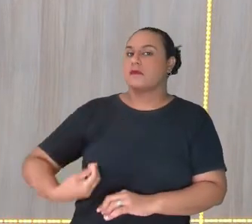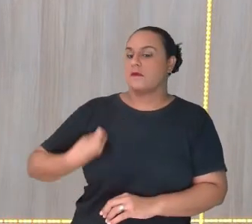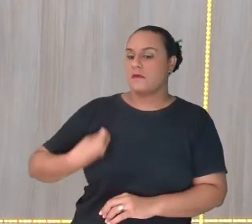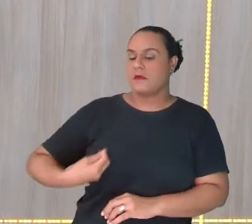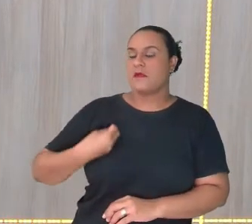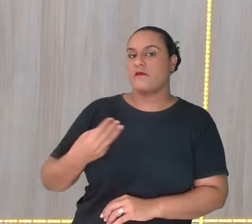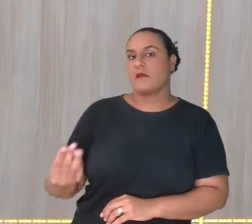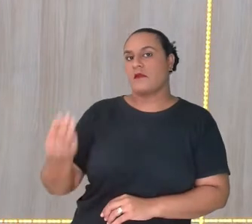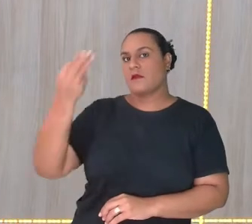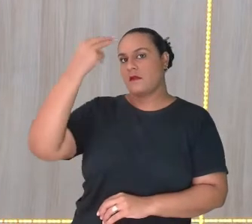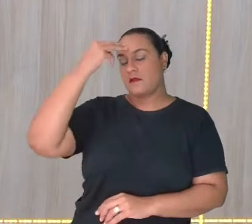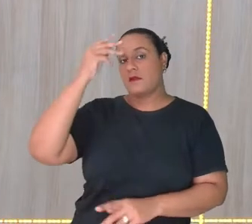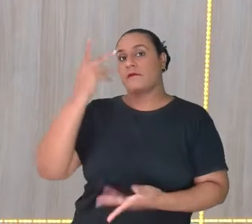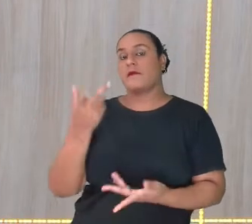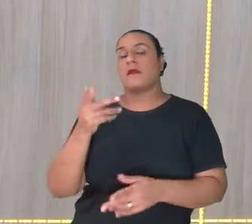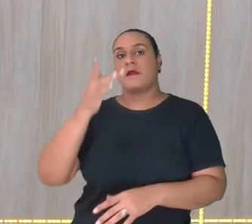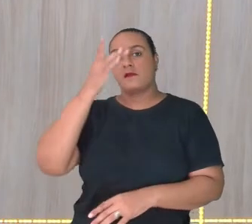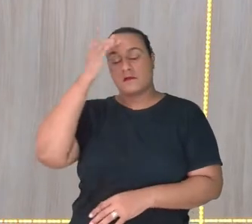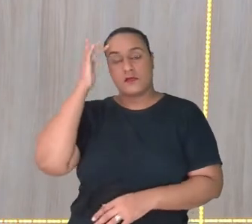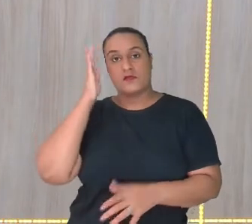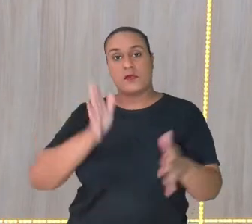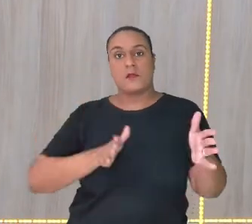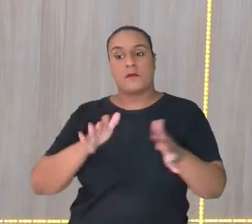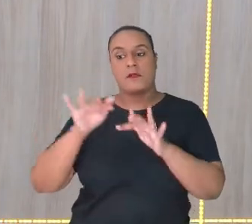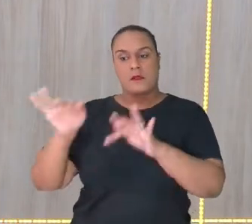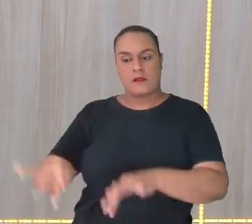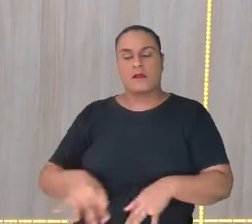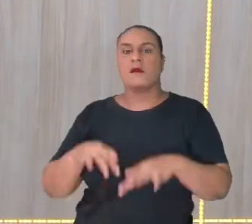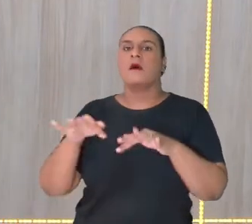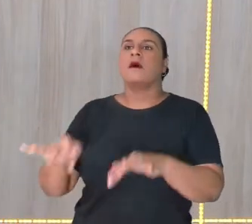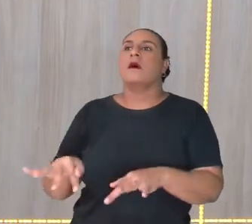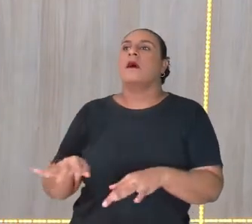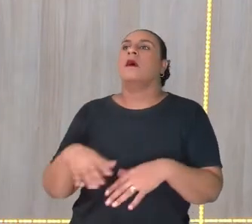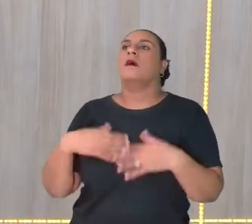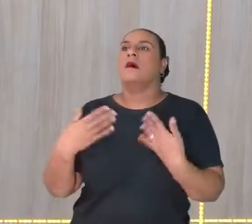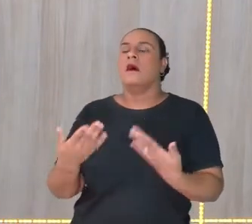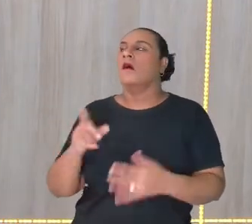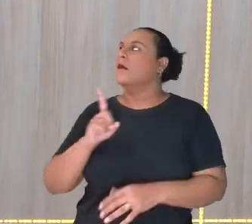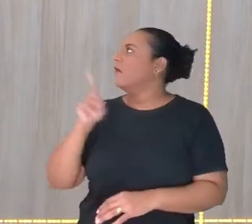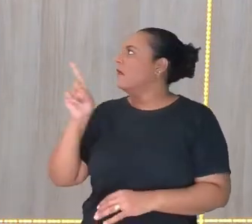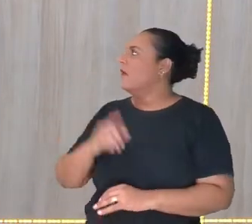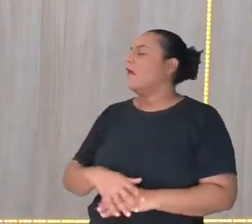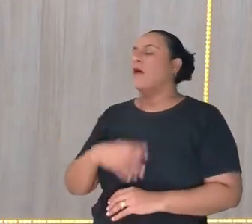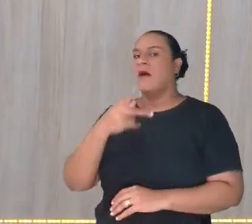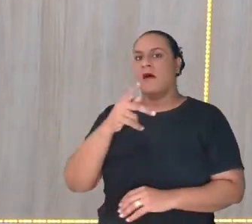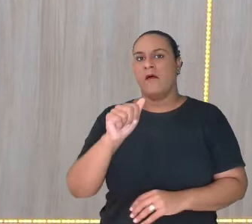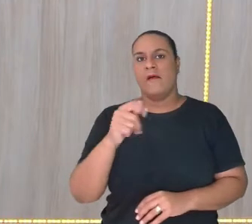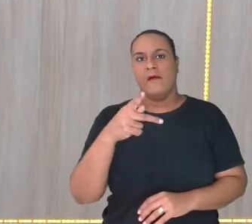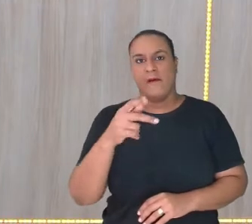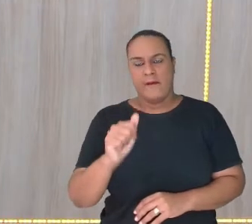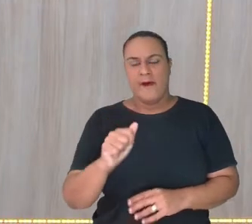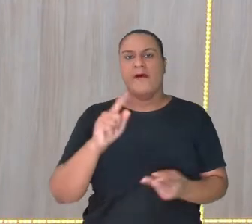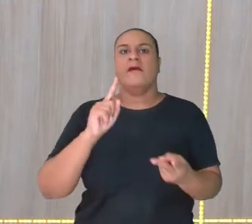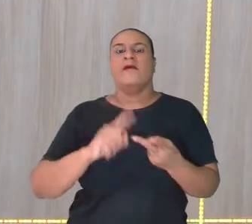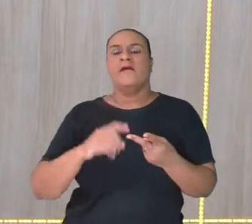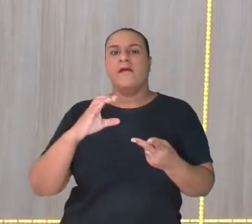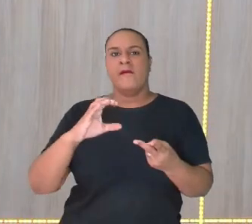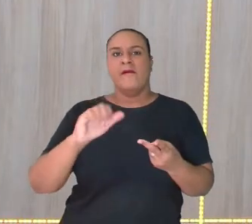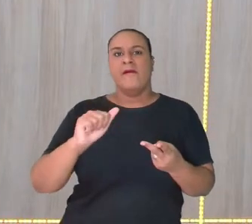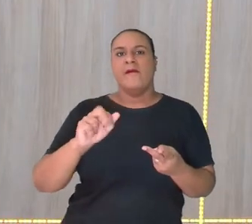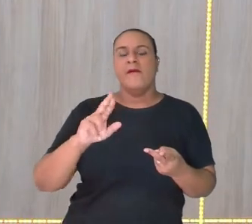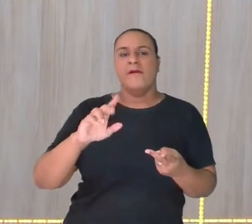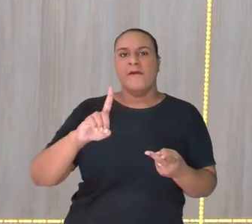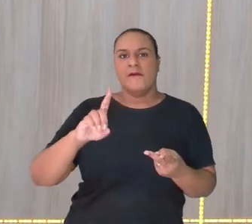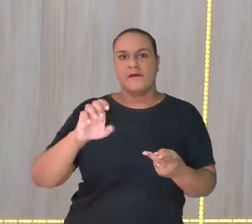a mentalidade das pessoas nesse período. Então a gente está falando aqui, ó, do Papa, dos cardeais,